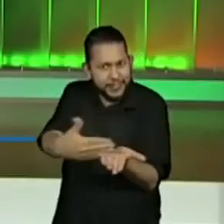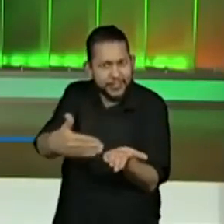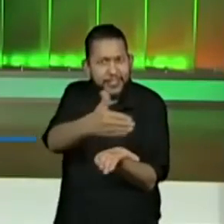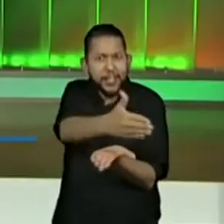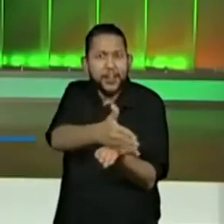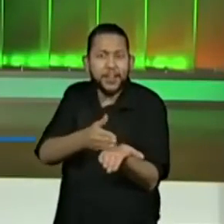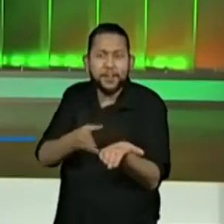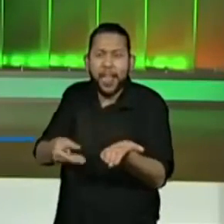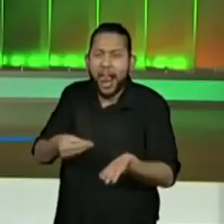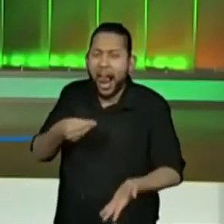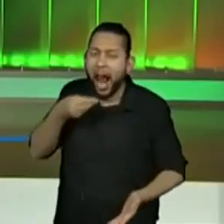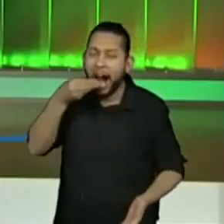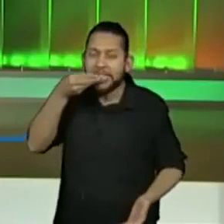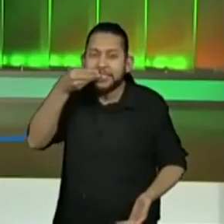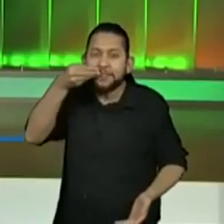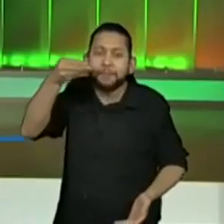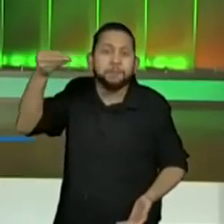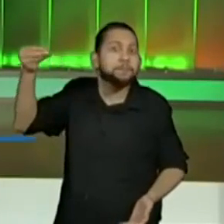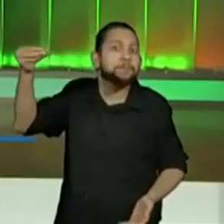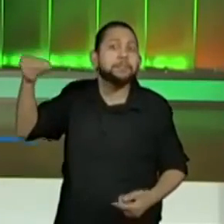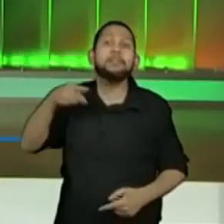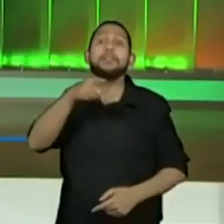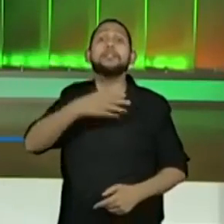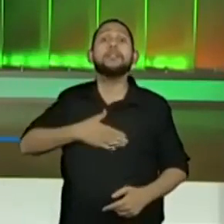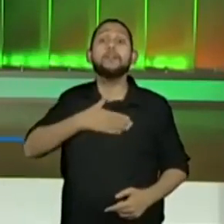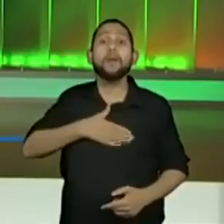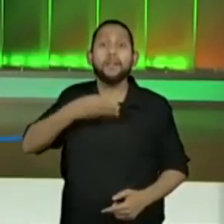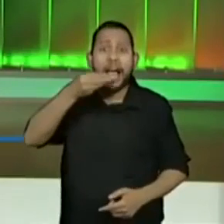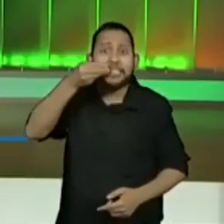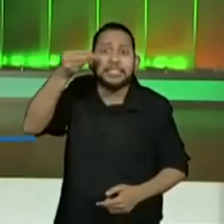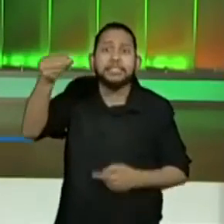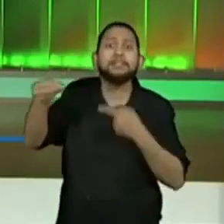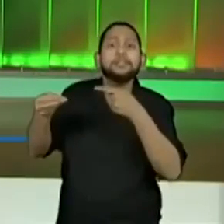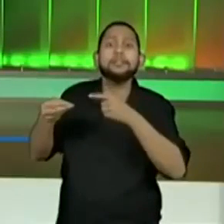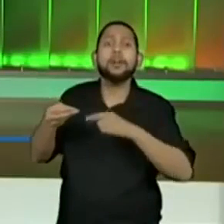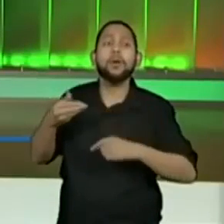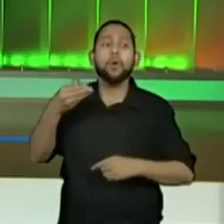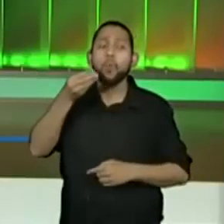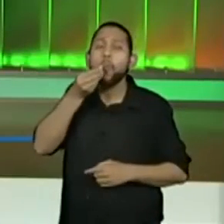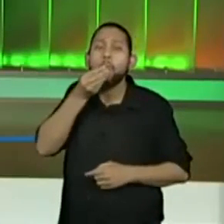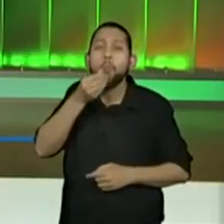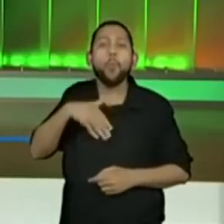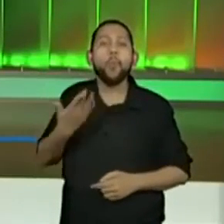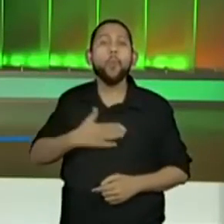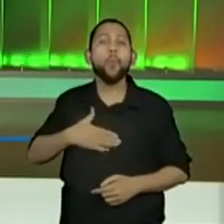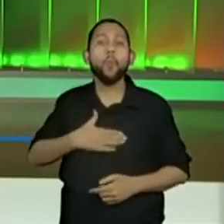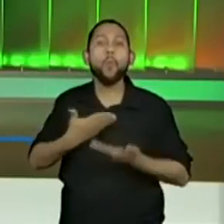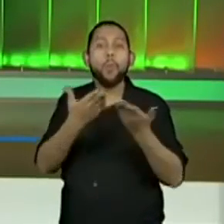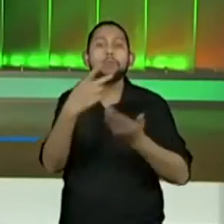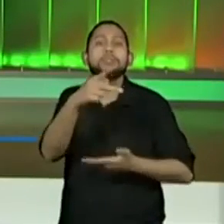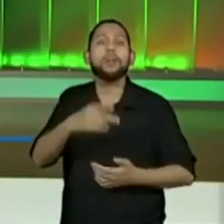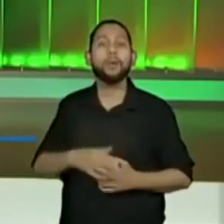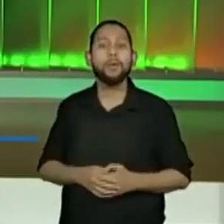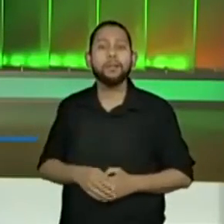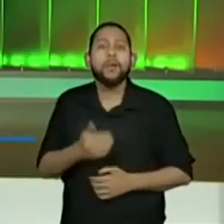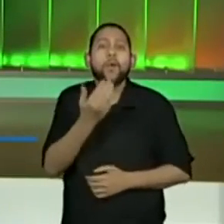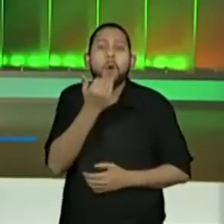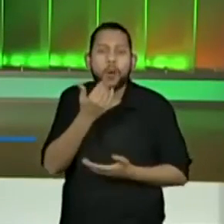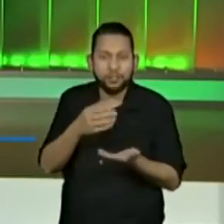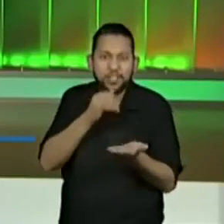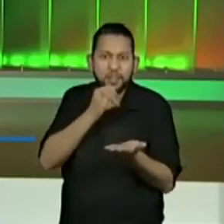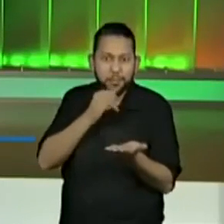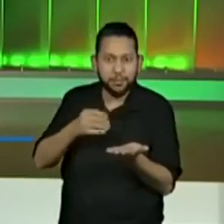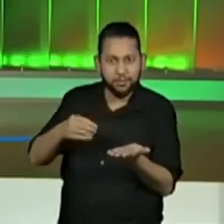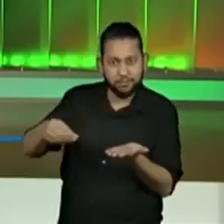a sua pizza preferida escreve no chat aí para mim para as professoras Qual a pizza Qual seu sabor de